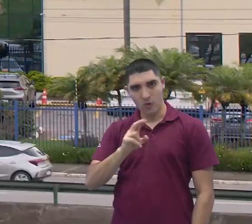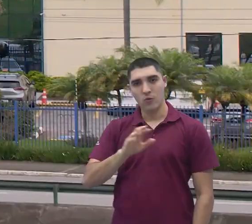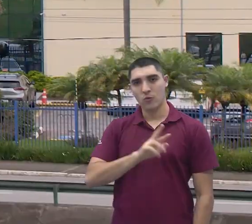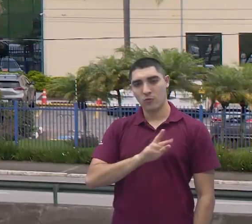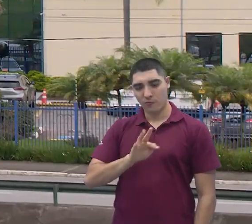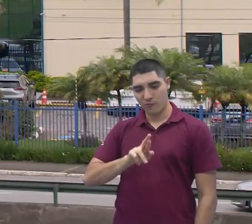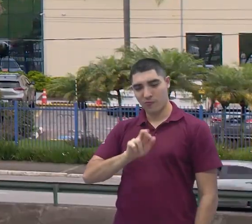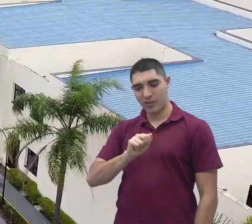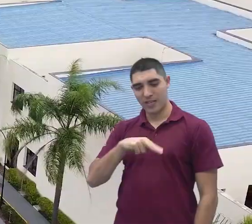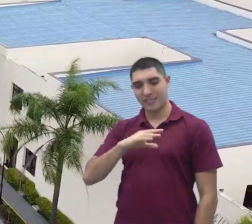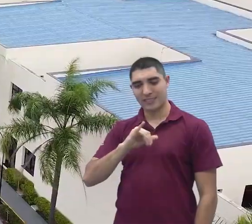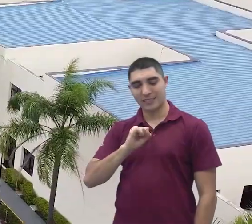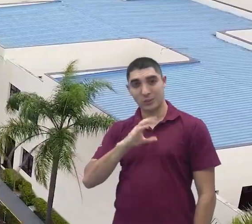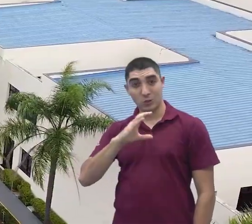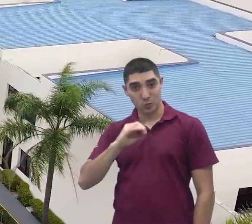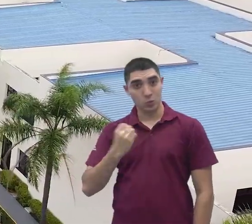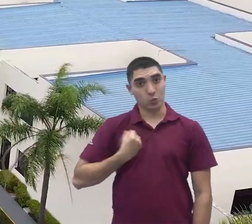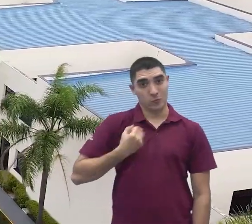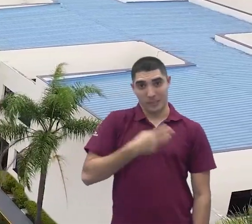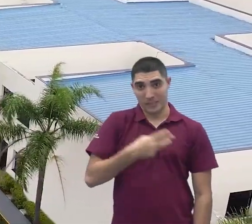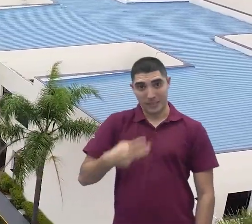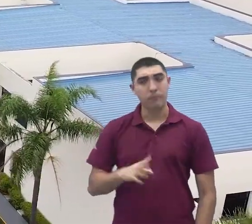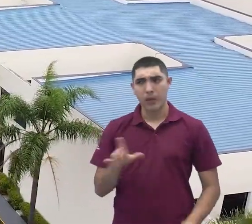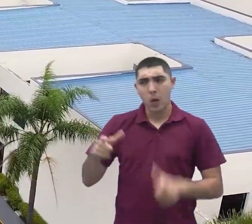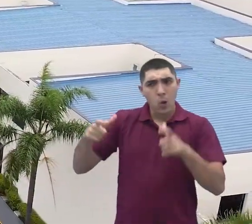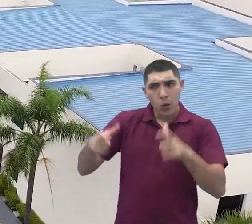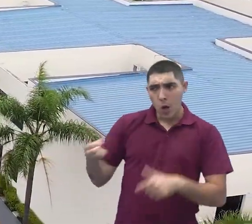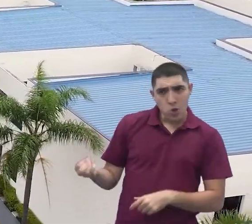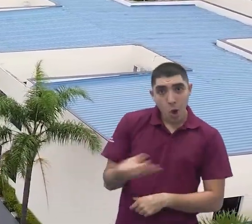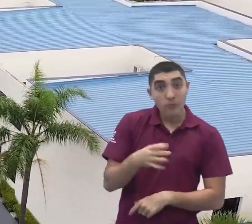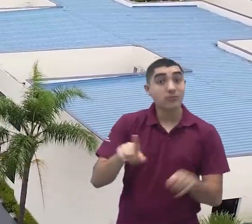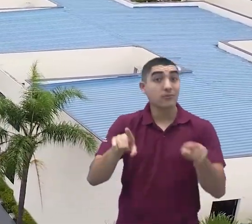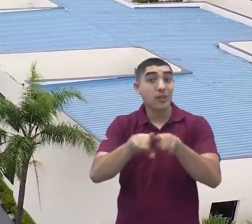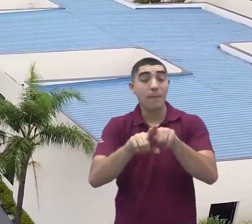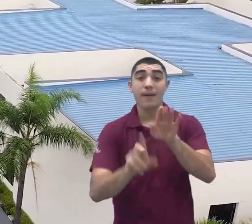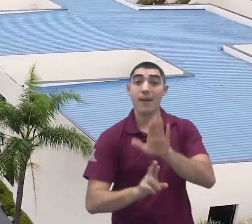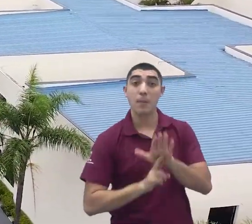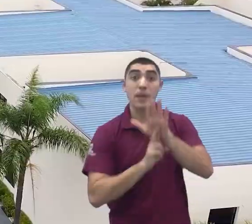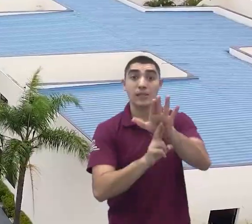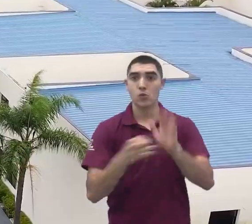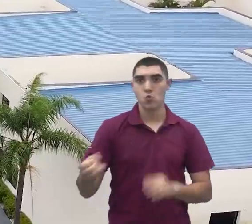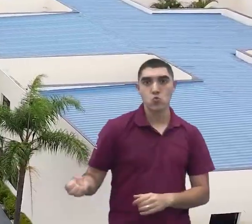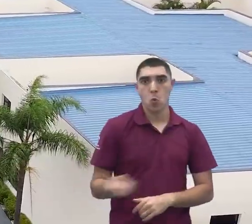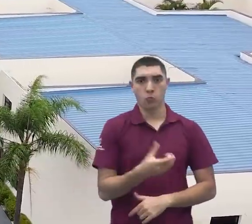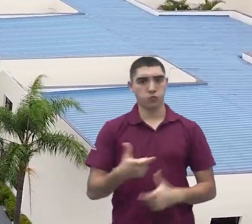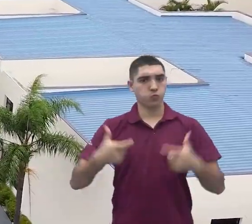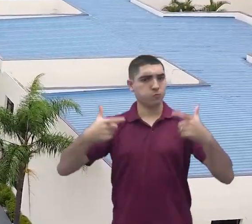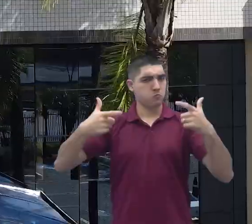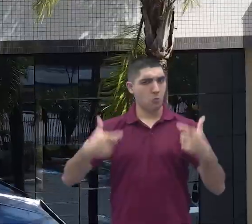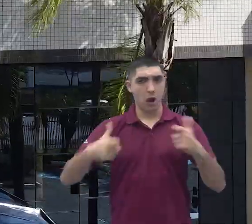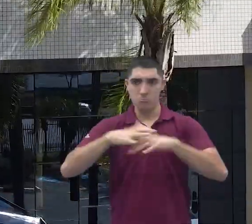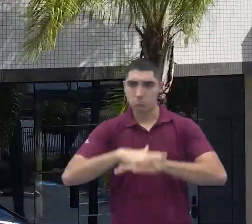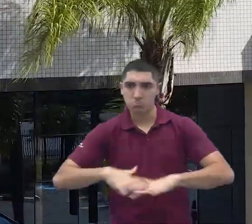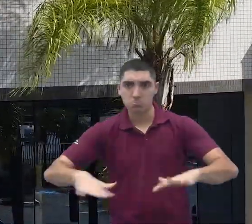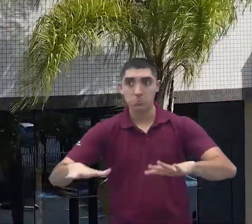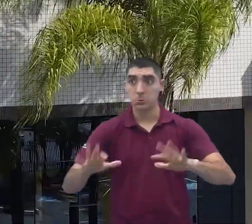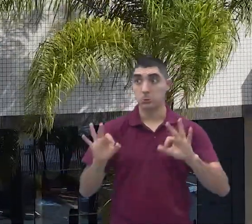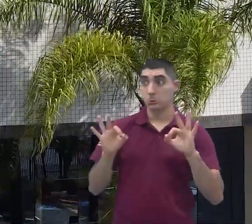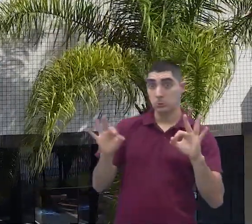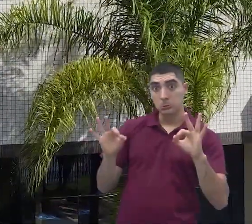número 33. Mais do que uma nova sede, o espaço representou um novo momento para o Legislativo, marcado